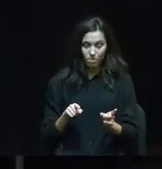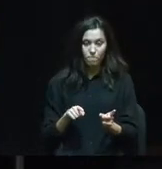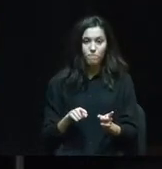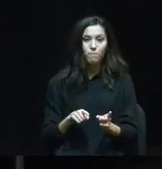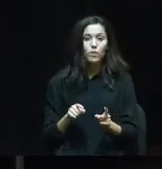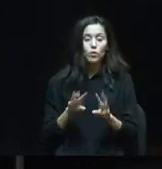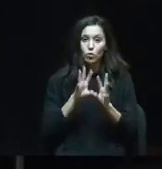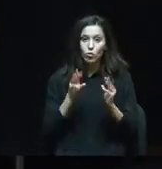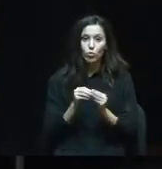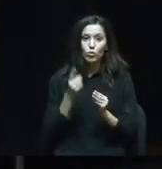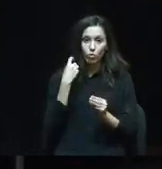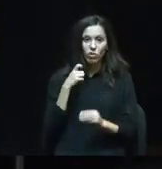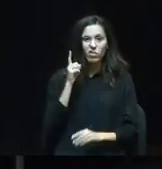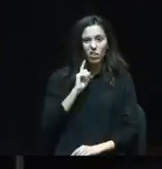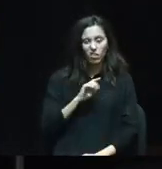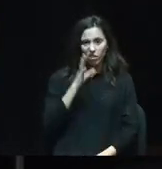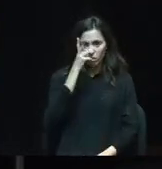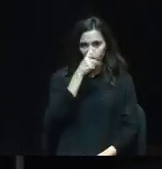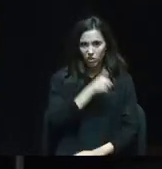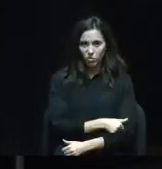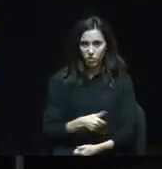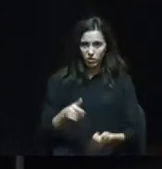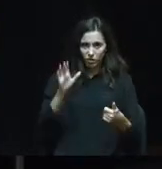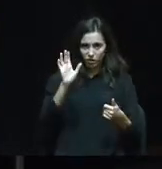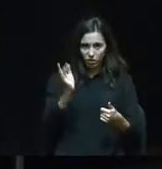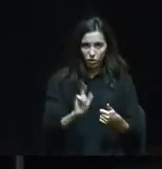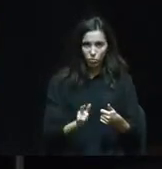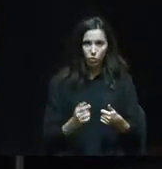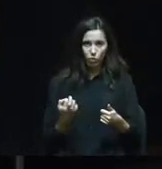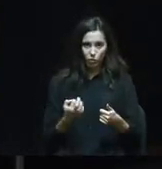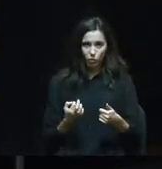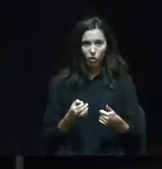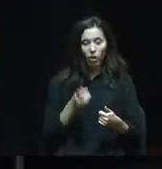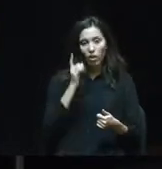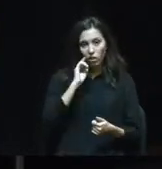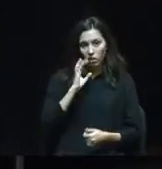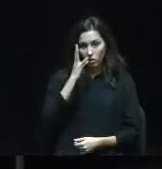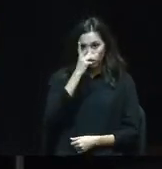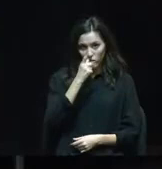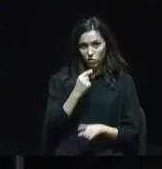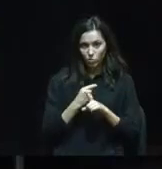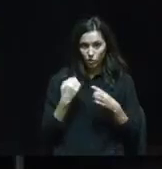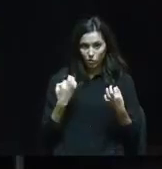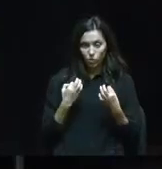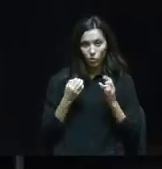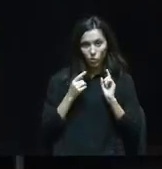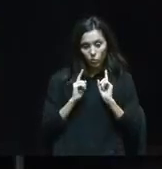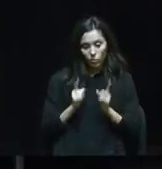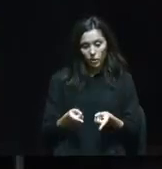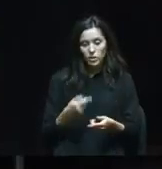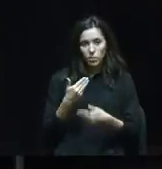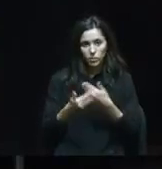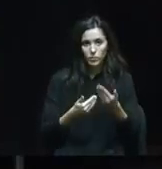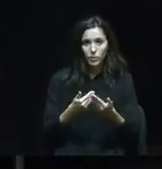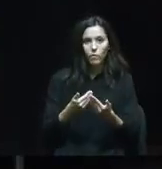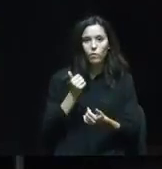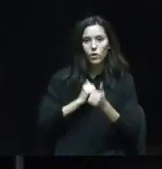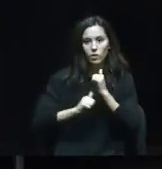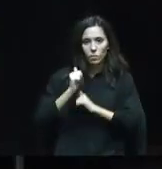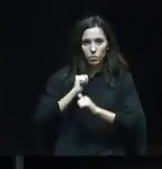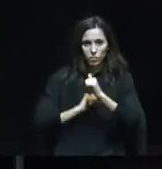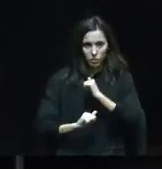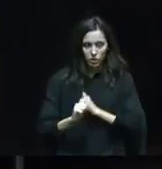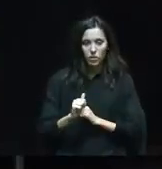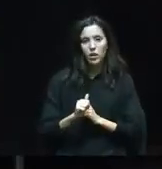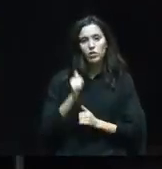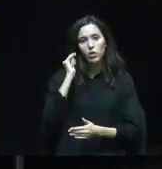isto, ontem foi um dia triste para a cidade de Lisboa. Foi um dia triste porque começou um caminho de regressividade, de redução